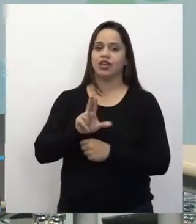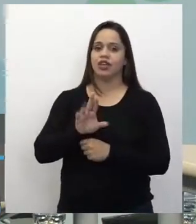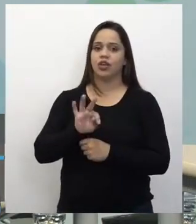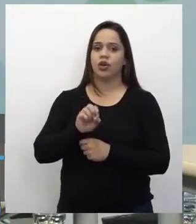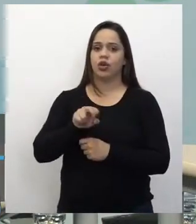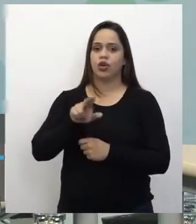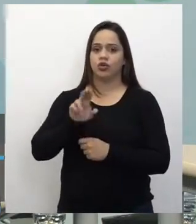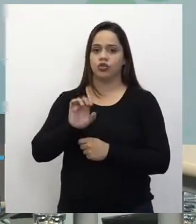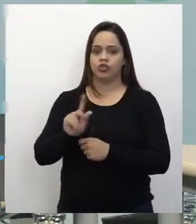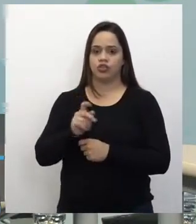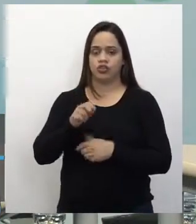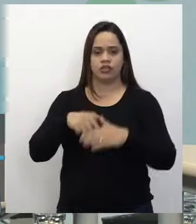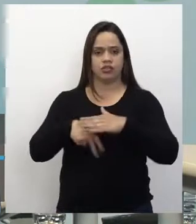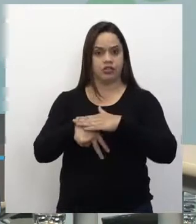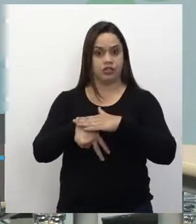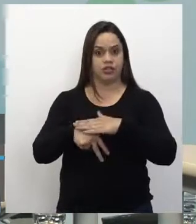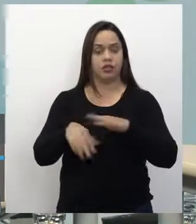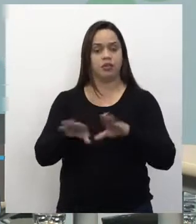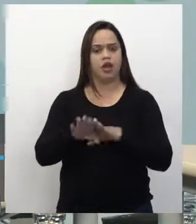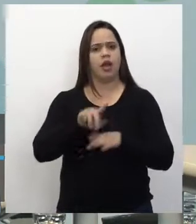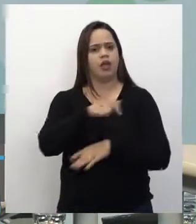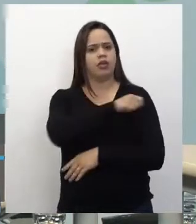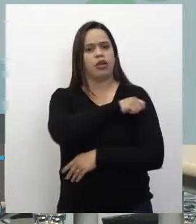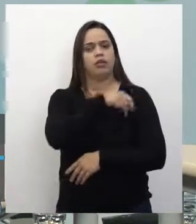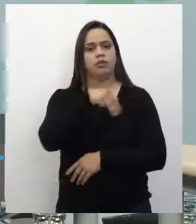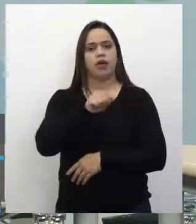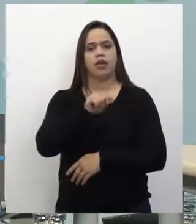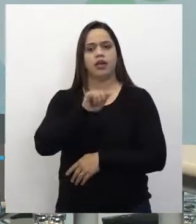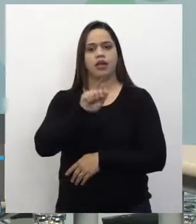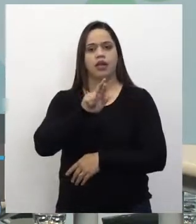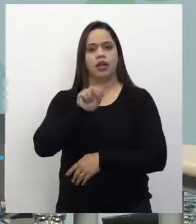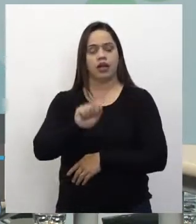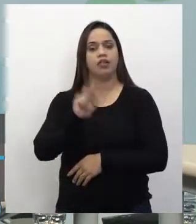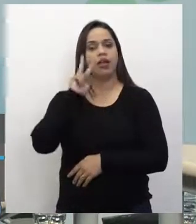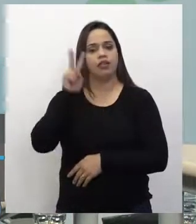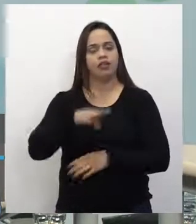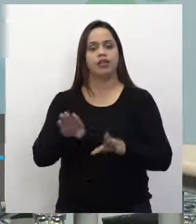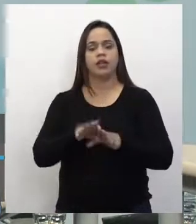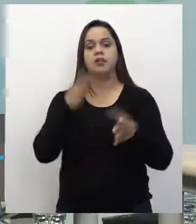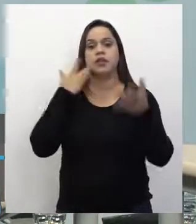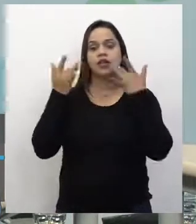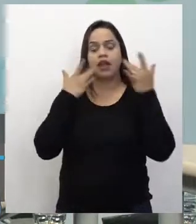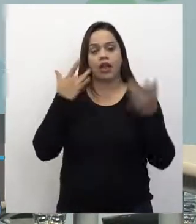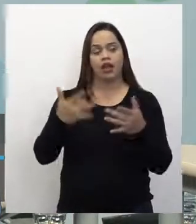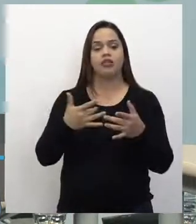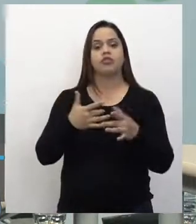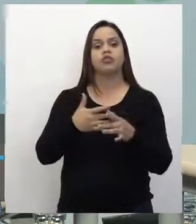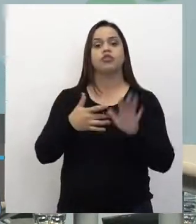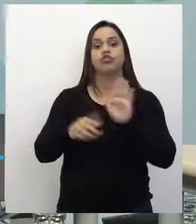A Maiara falou que já assistiu, sim, peças de marionetes e teatro de sombras.